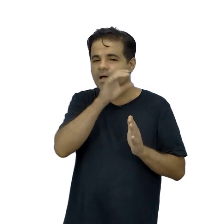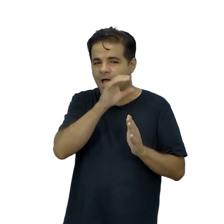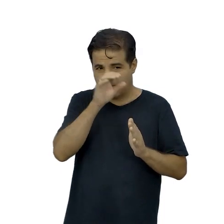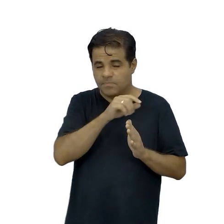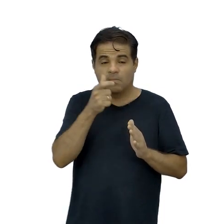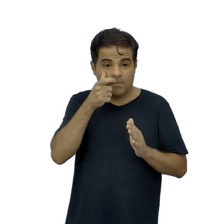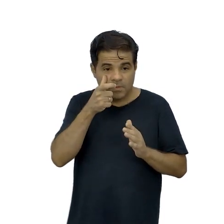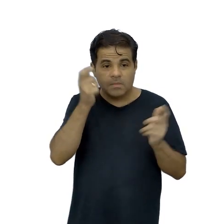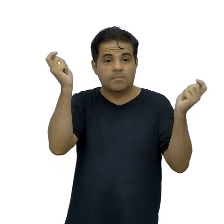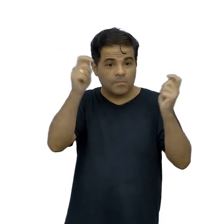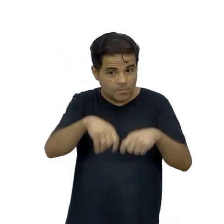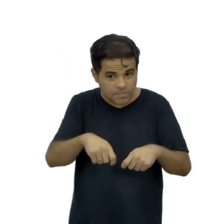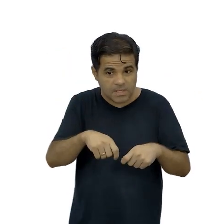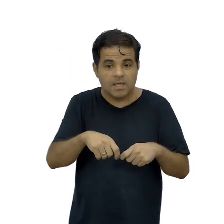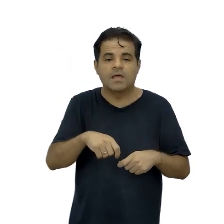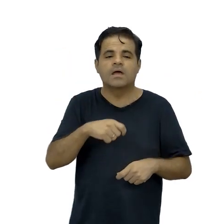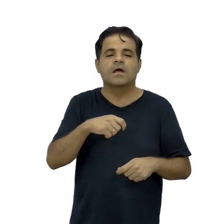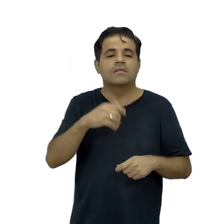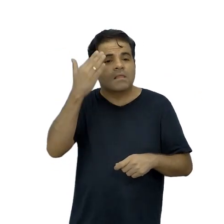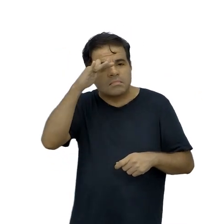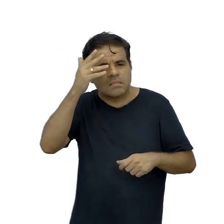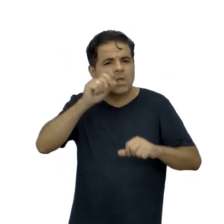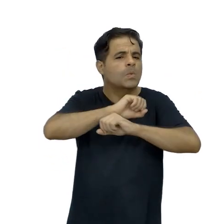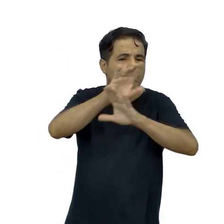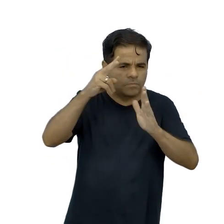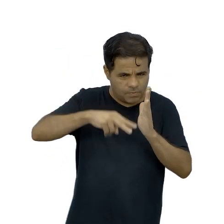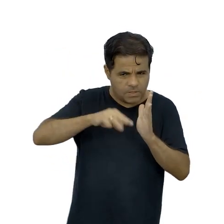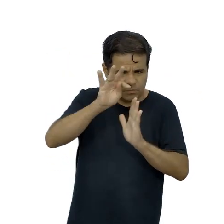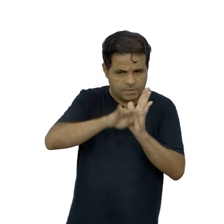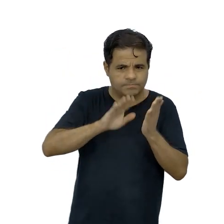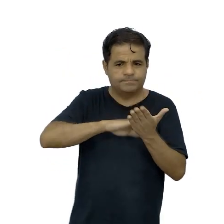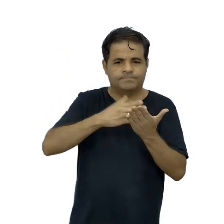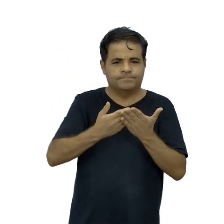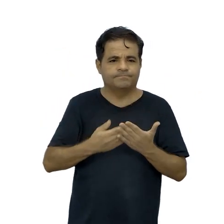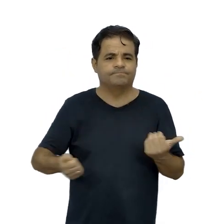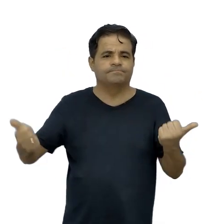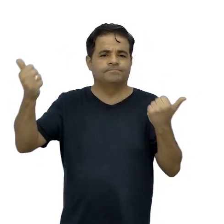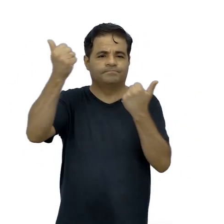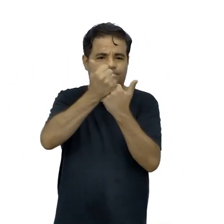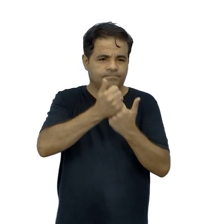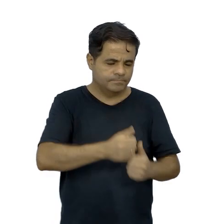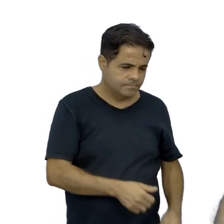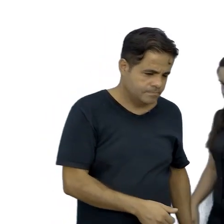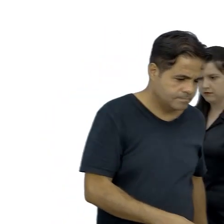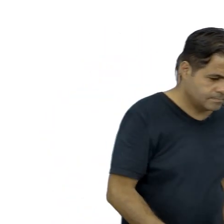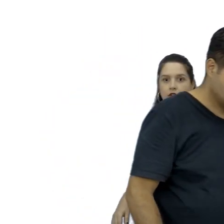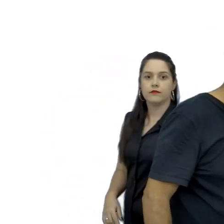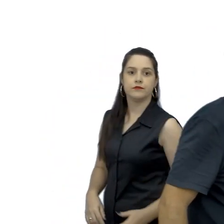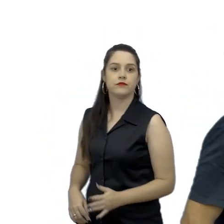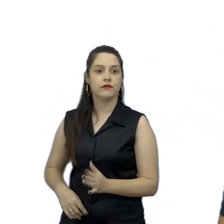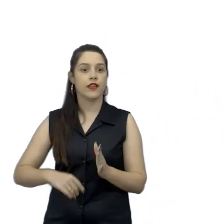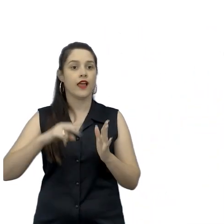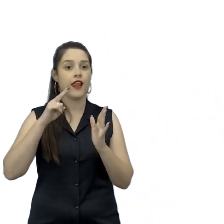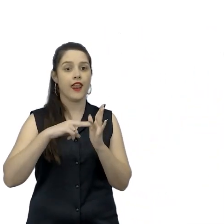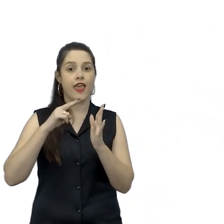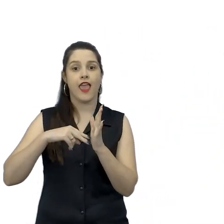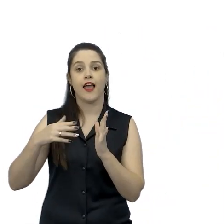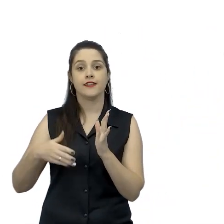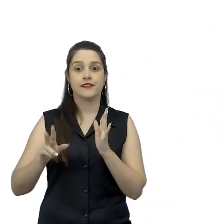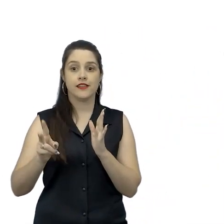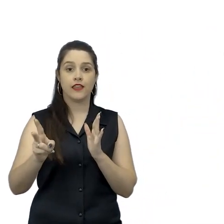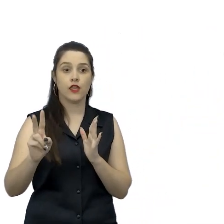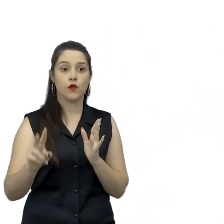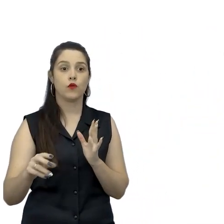rápida para a gente poder, pelo menos, entender ele, tá? Então, o comando é: leia a seguir o fragmento de